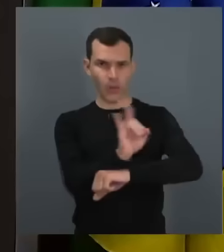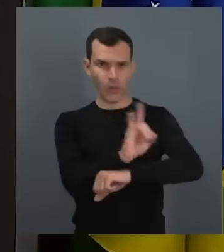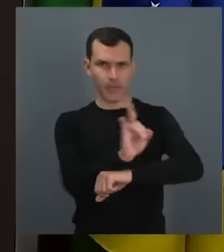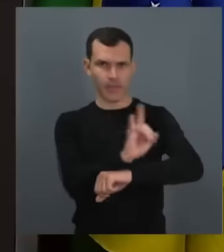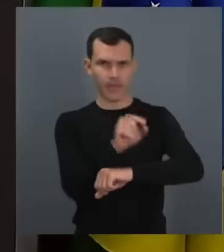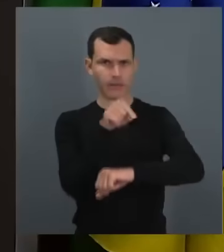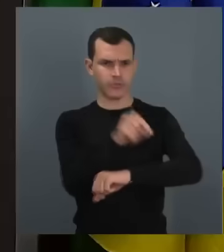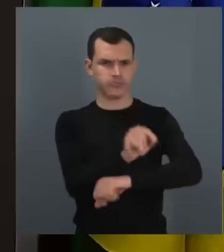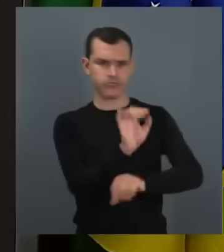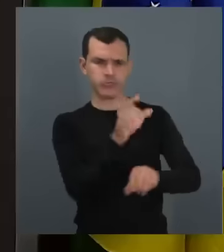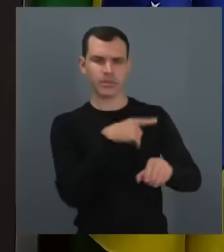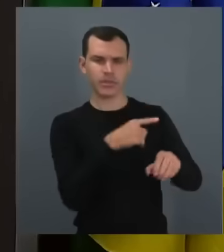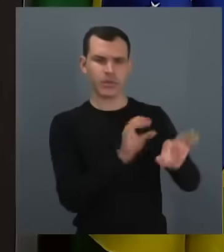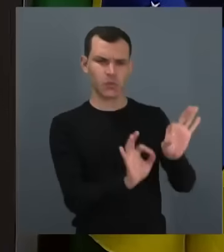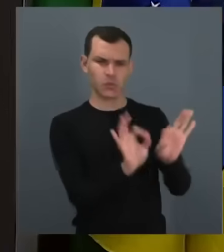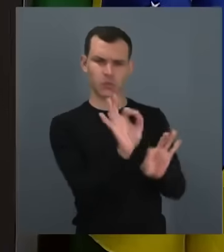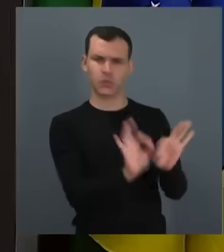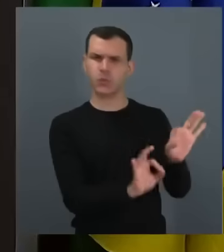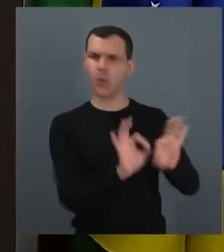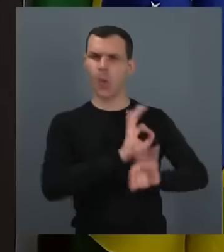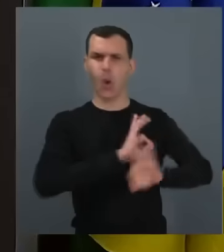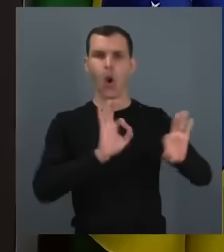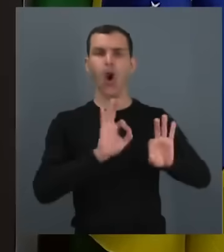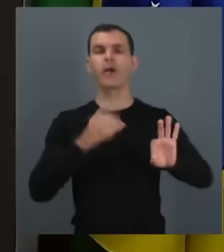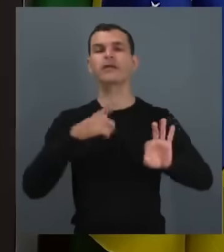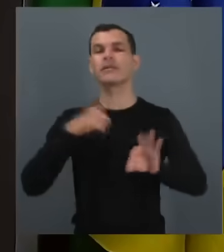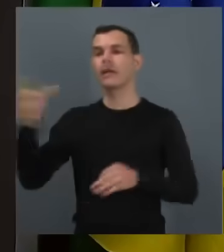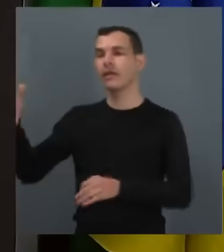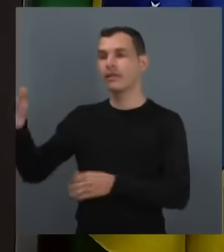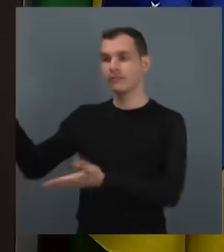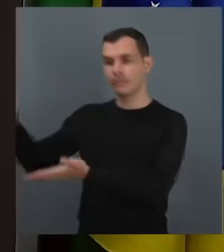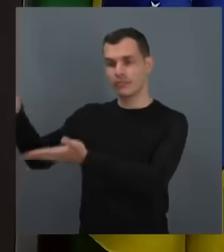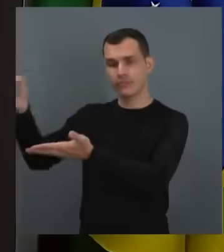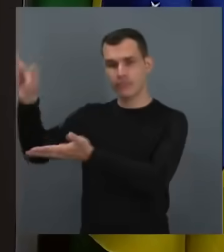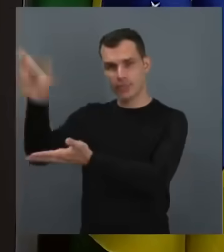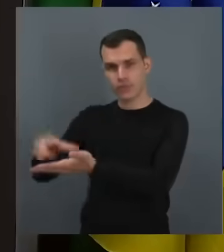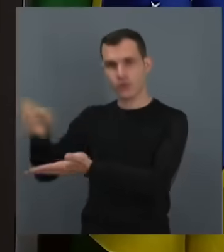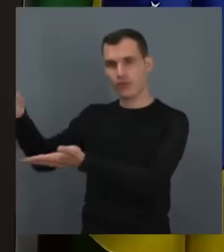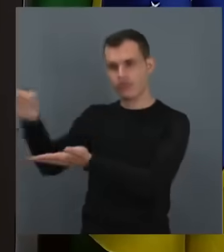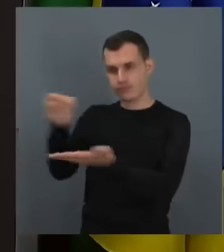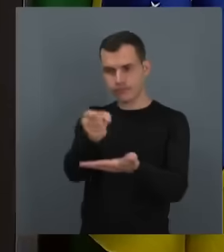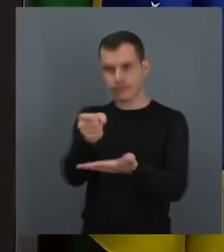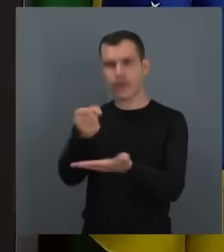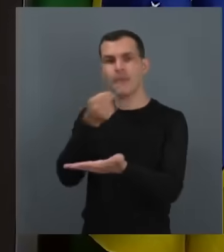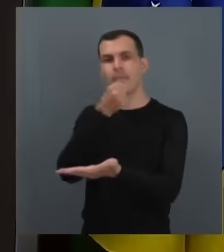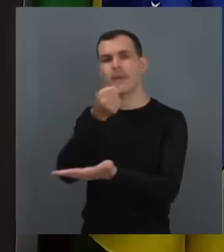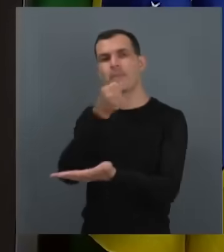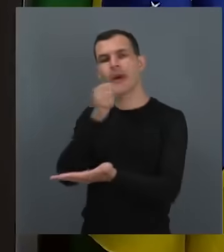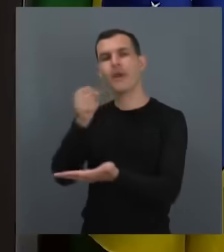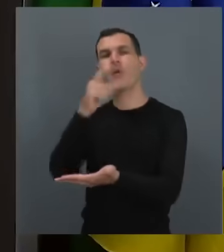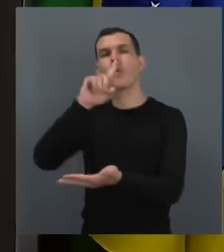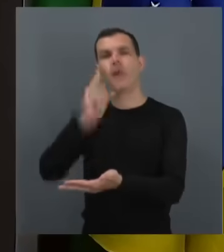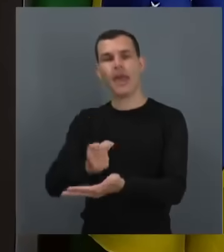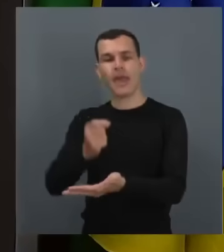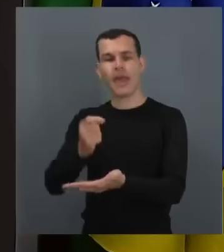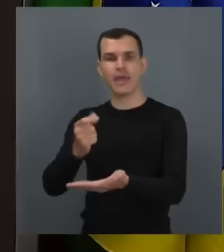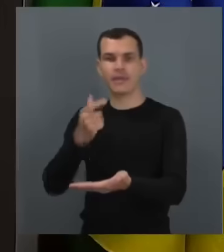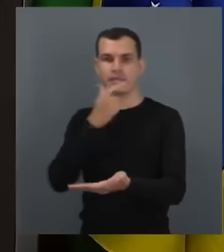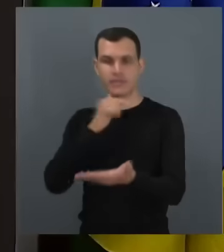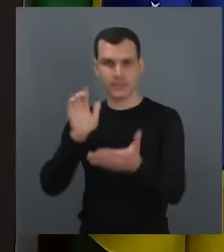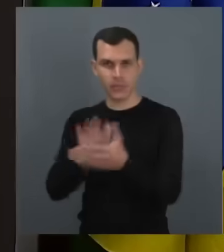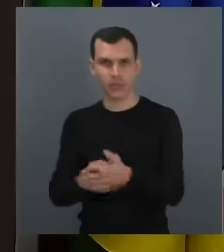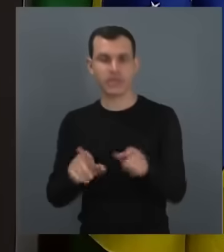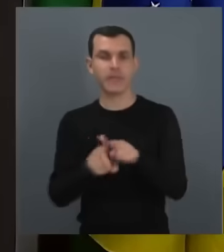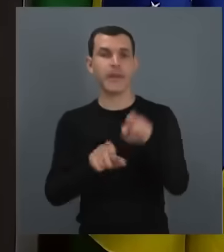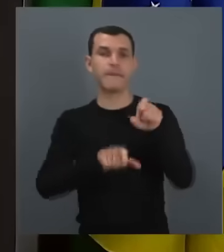são ouvidos, além do ex-marido dela, vários especialistas em ciência do comportamento, psicanalísticas e